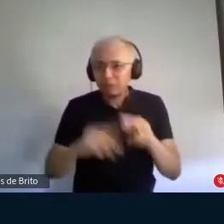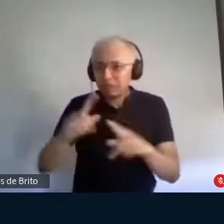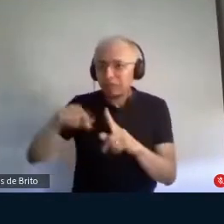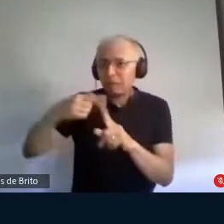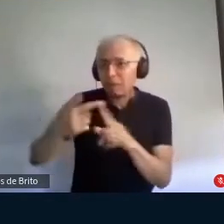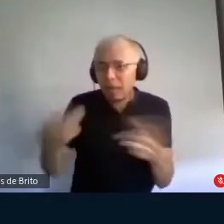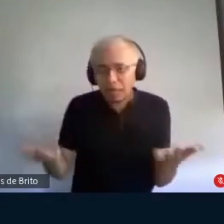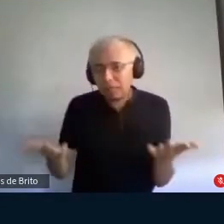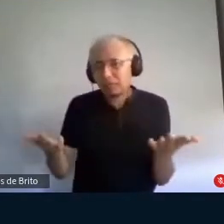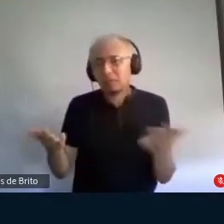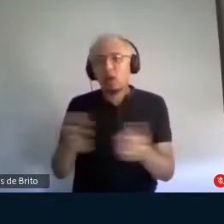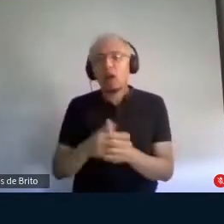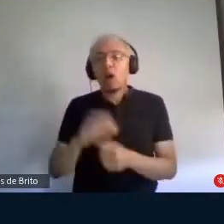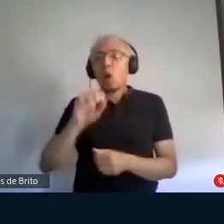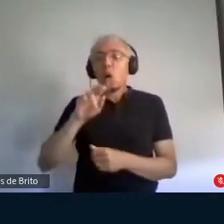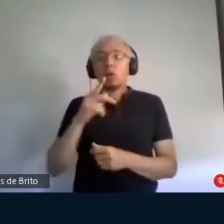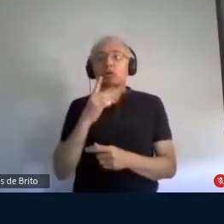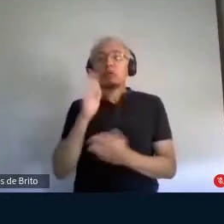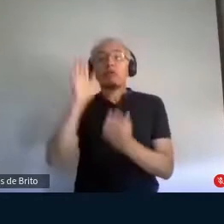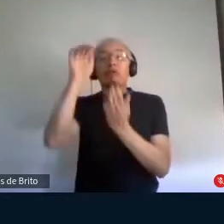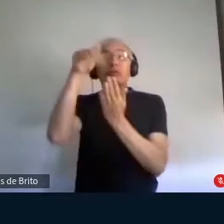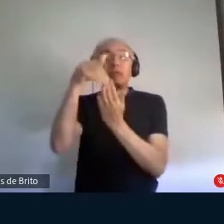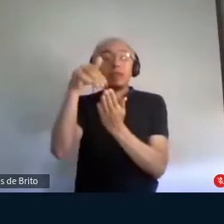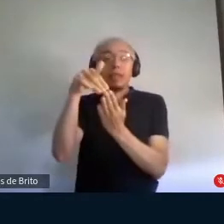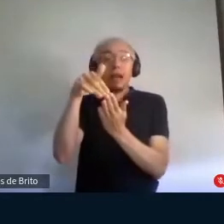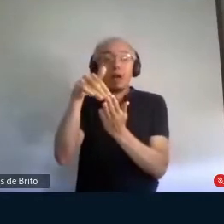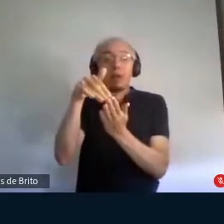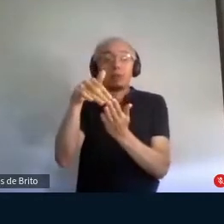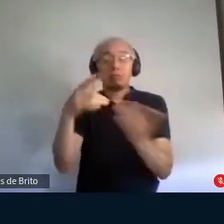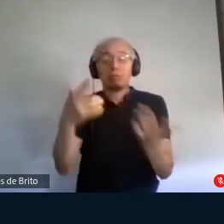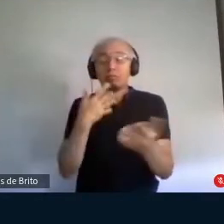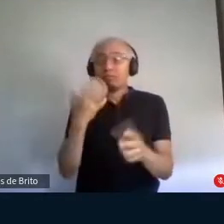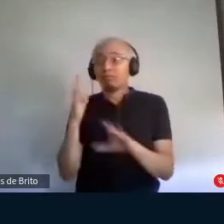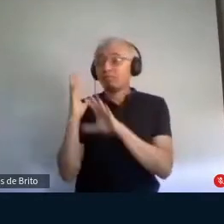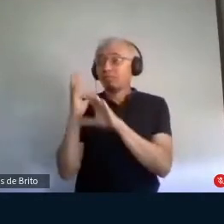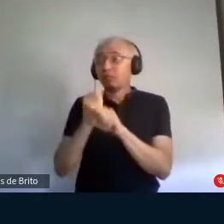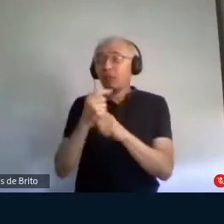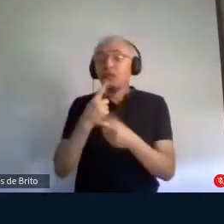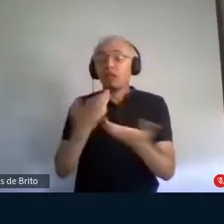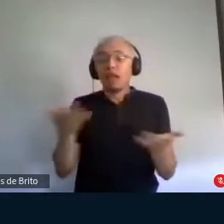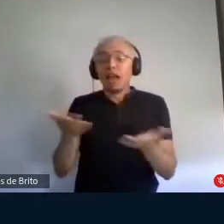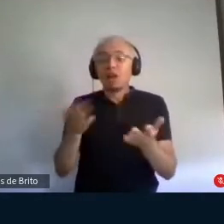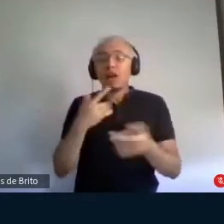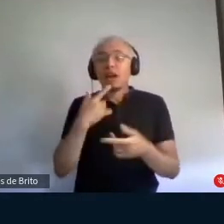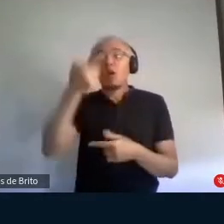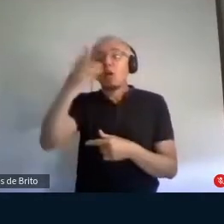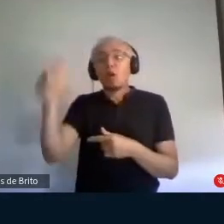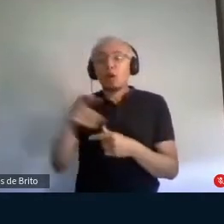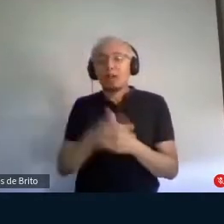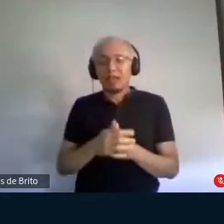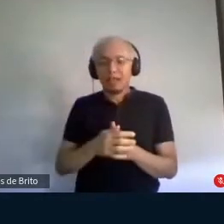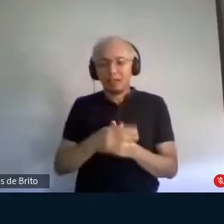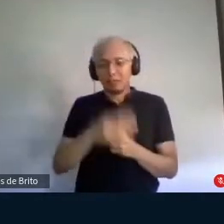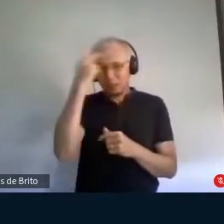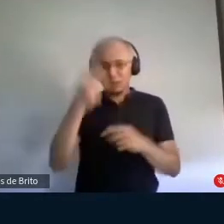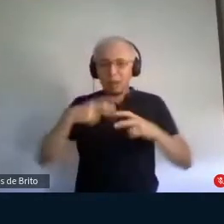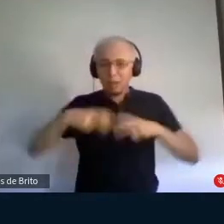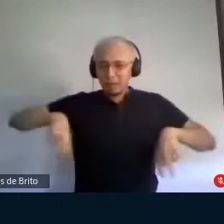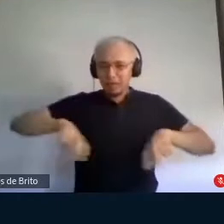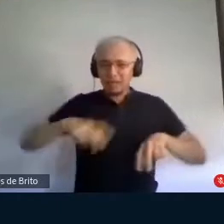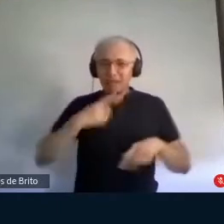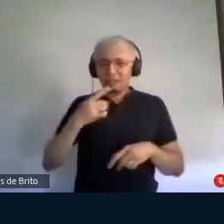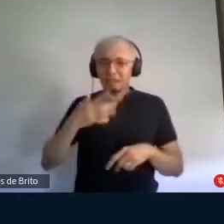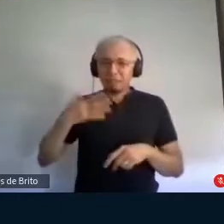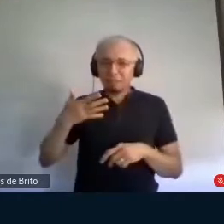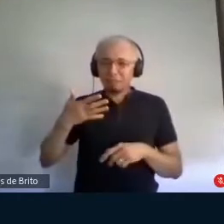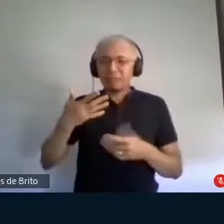já falou agora, ou se no final nós retomamos e seguimos agora com a outra banca, né? Carlos, muito obrigada. Eu